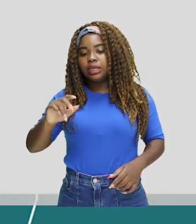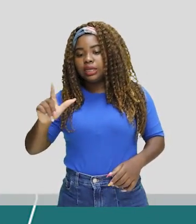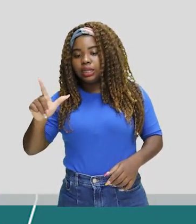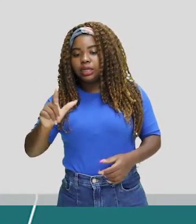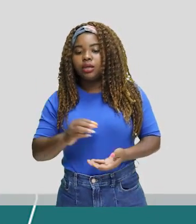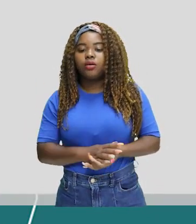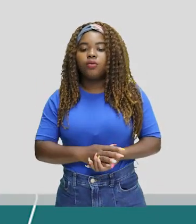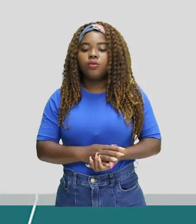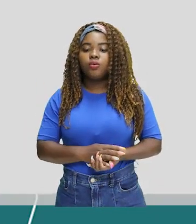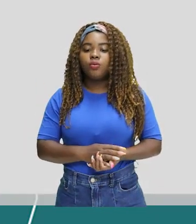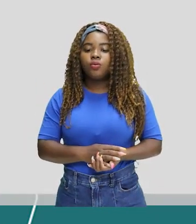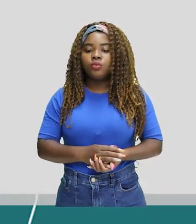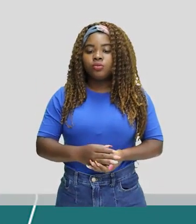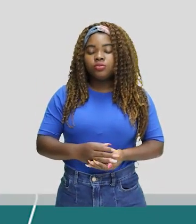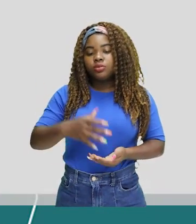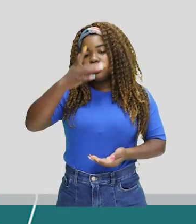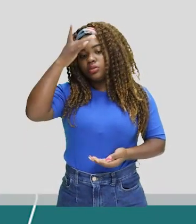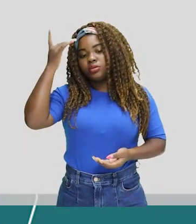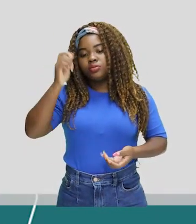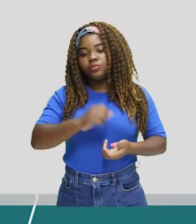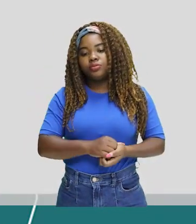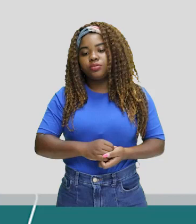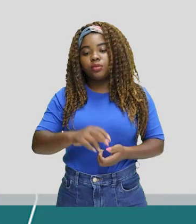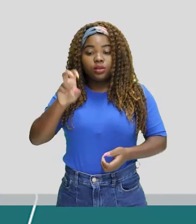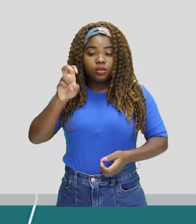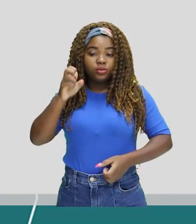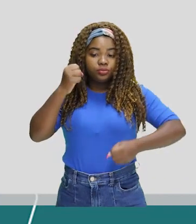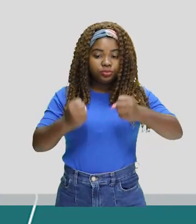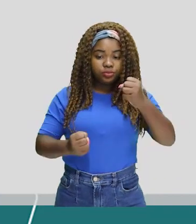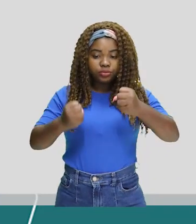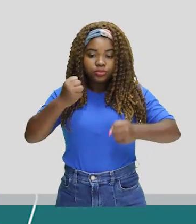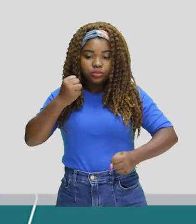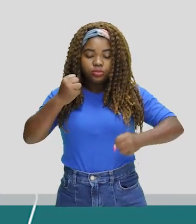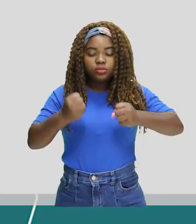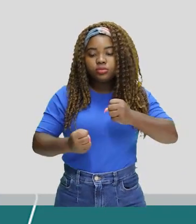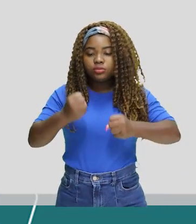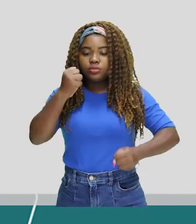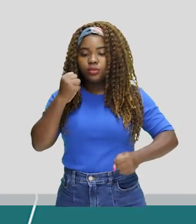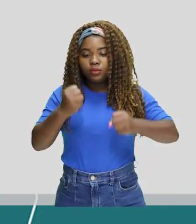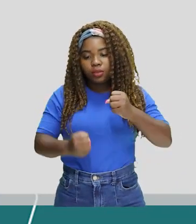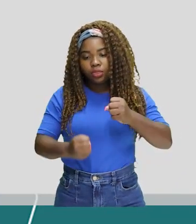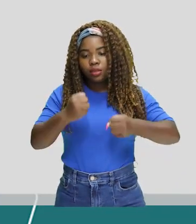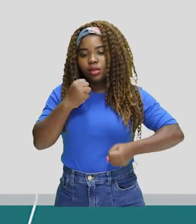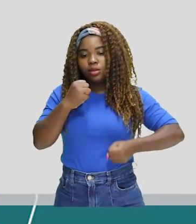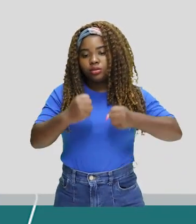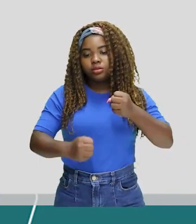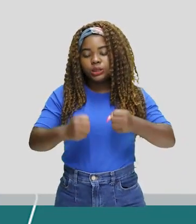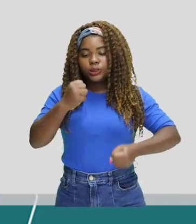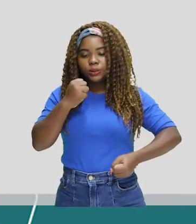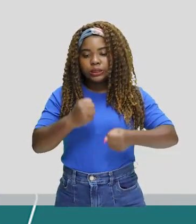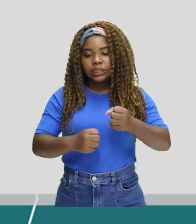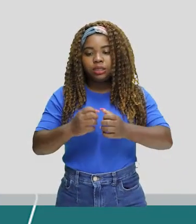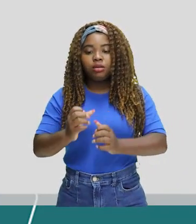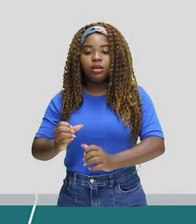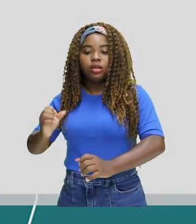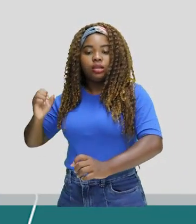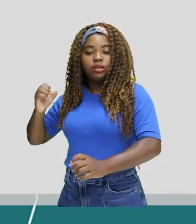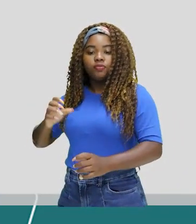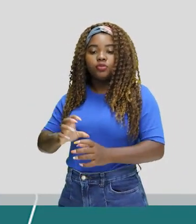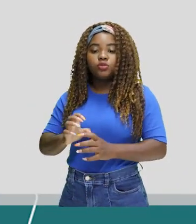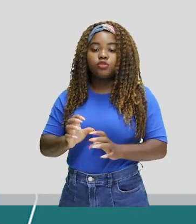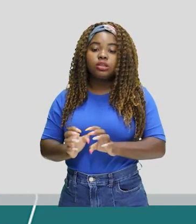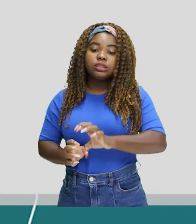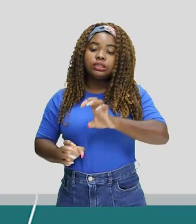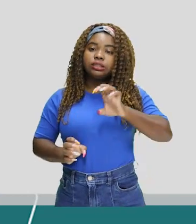atleta inicia o ritmo dos 5 passos. Portanto, nessa fase, ela avança com o lado esquerdo do